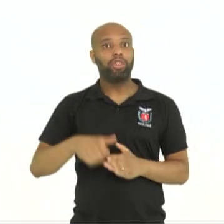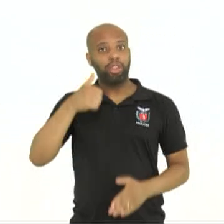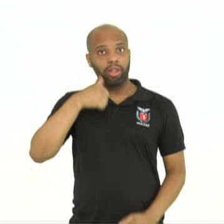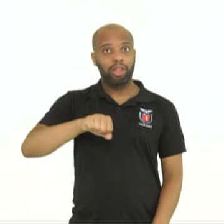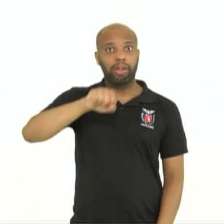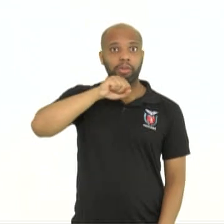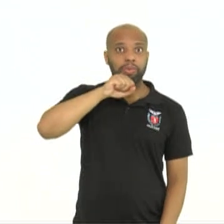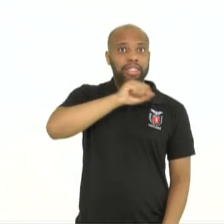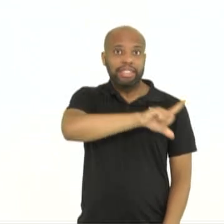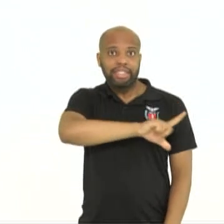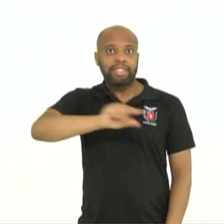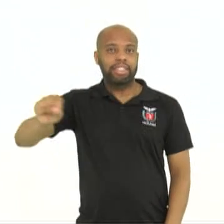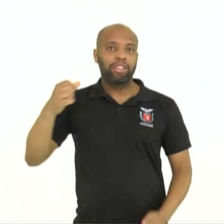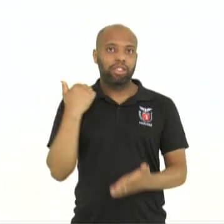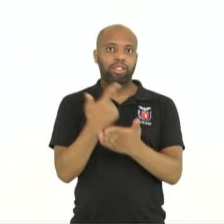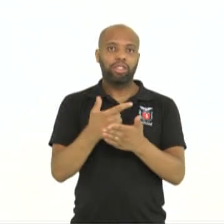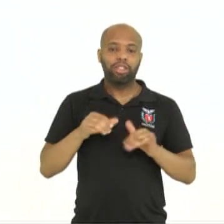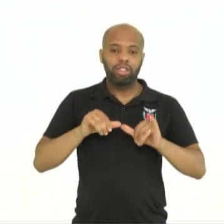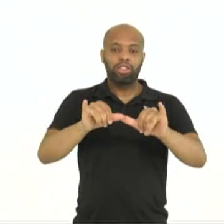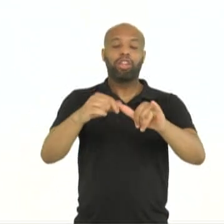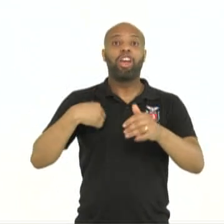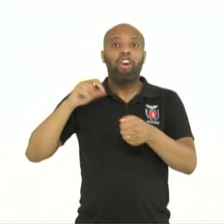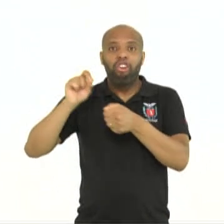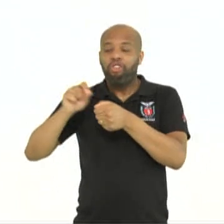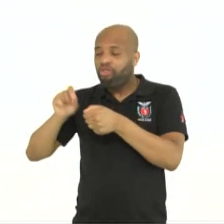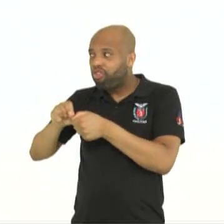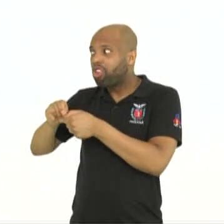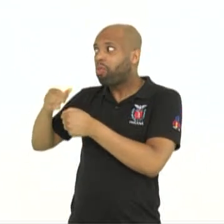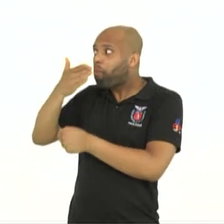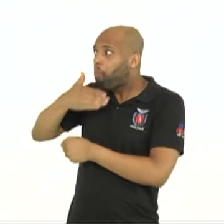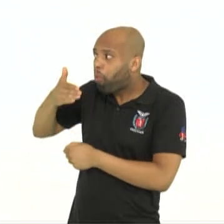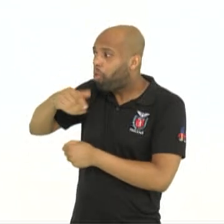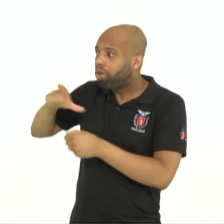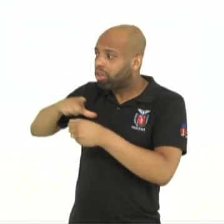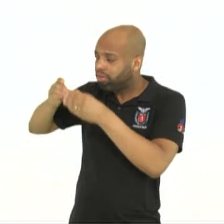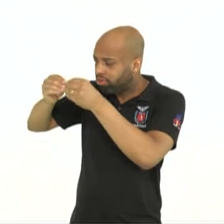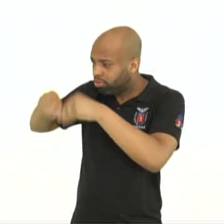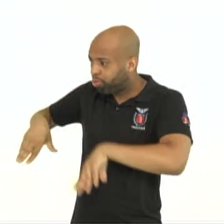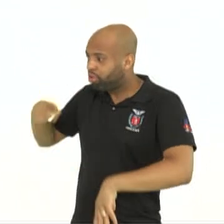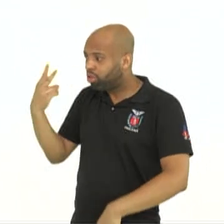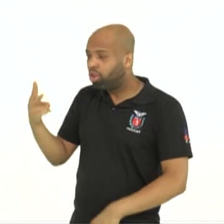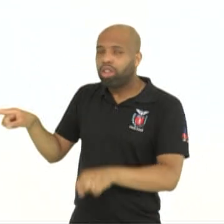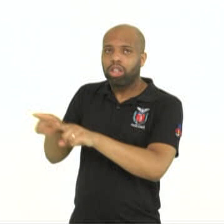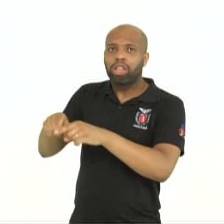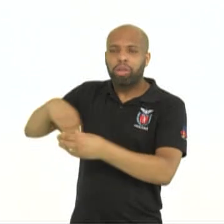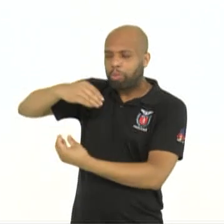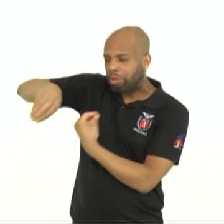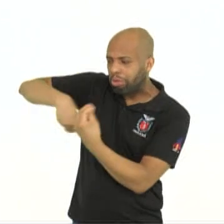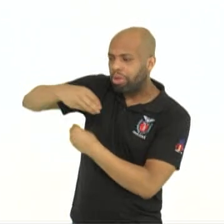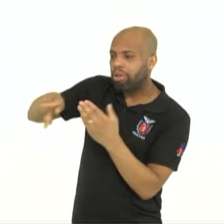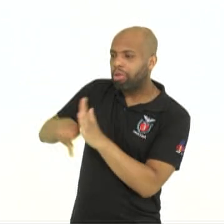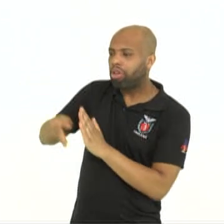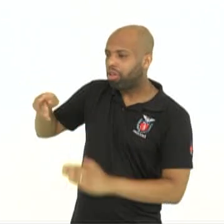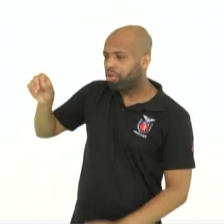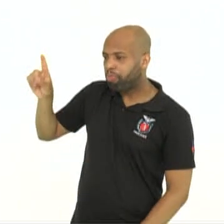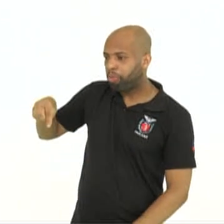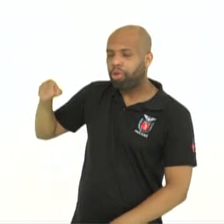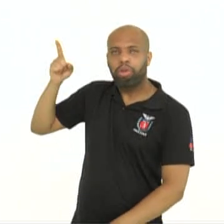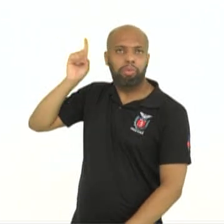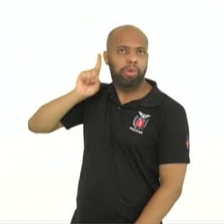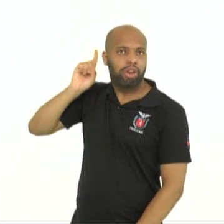saiu para fazer compras e eu fiz um bolo. Eu quebrei dois ovos, misturei com a farinha de trigo e o